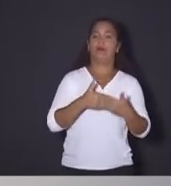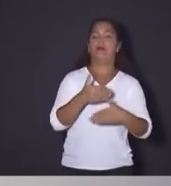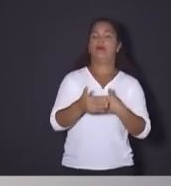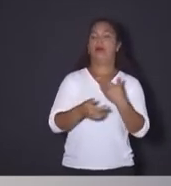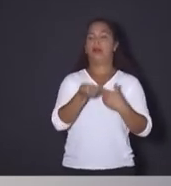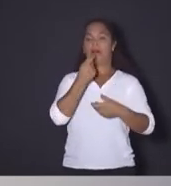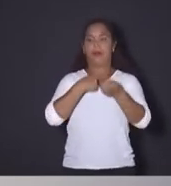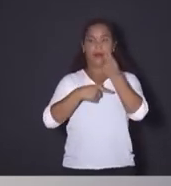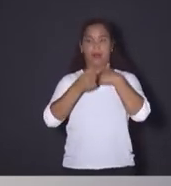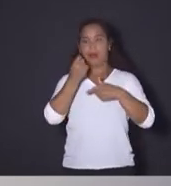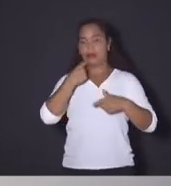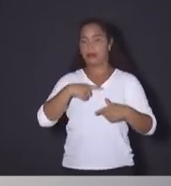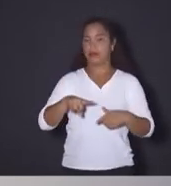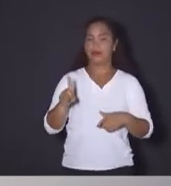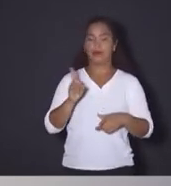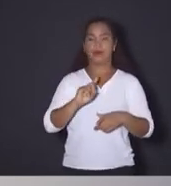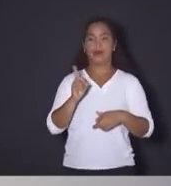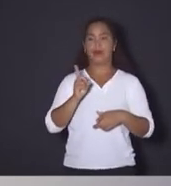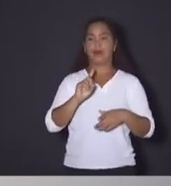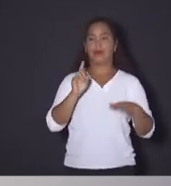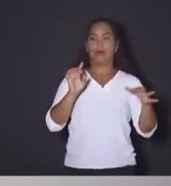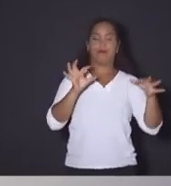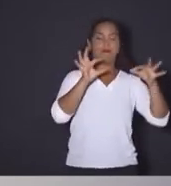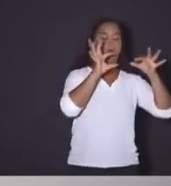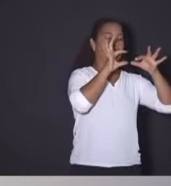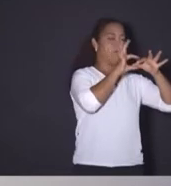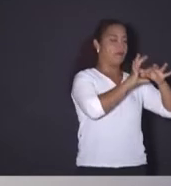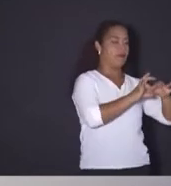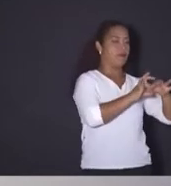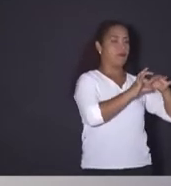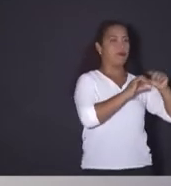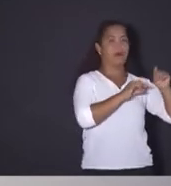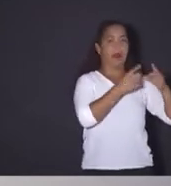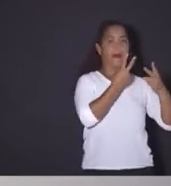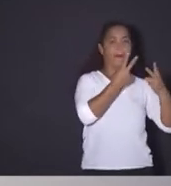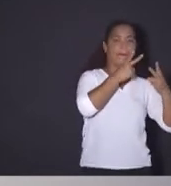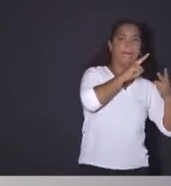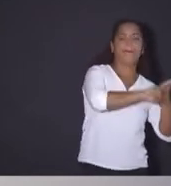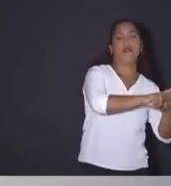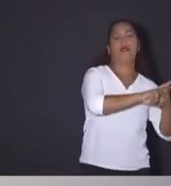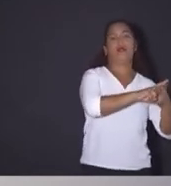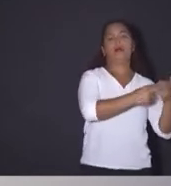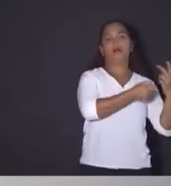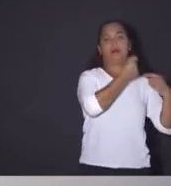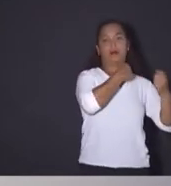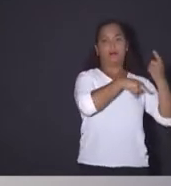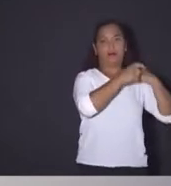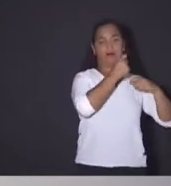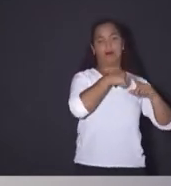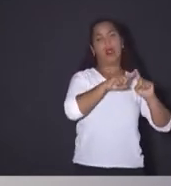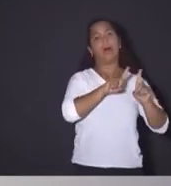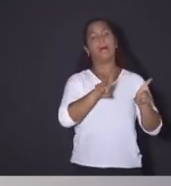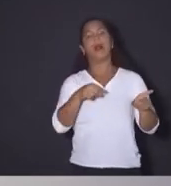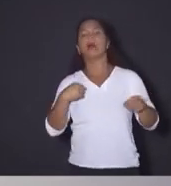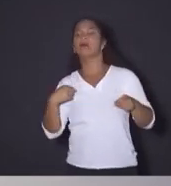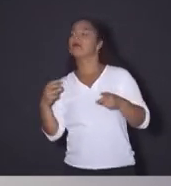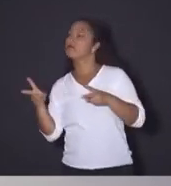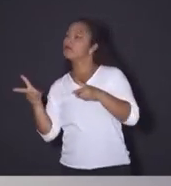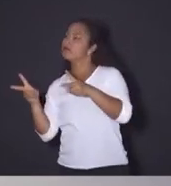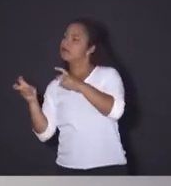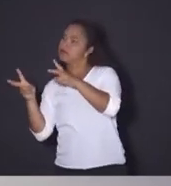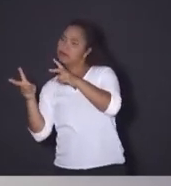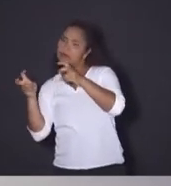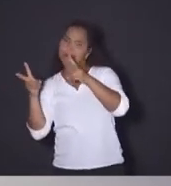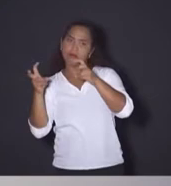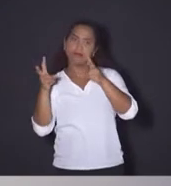que não são amarrados ao uso de medicamento mas que são amarrados a uma forma de compreender a vida humana que